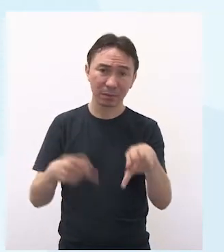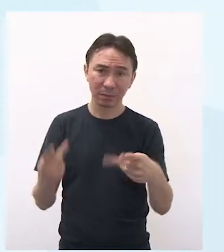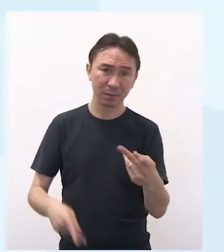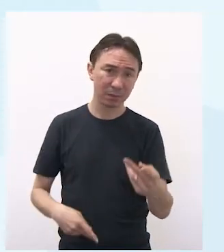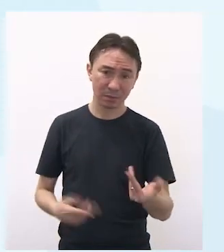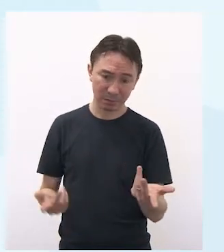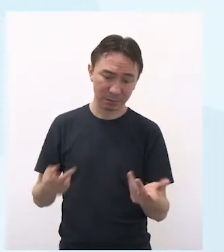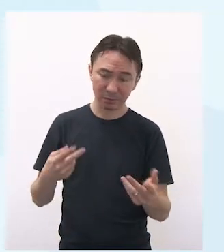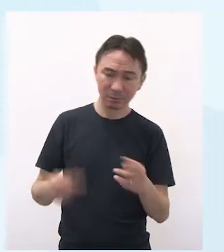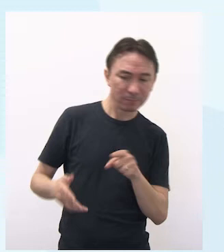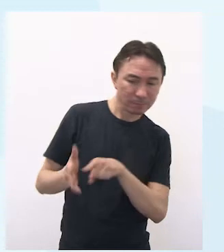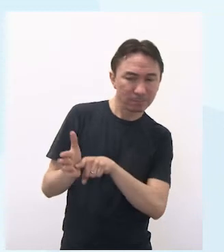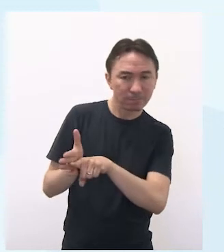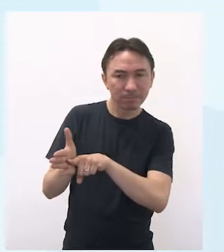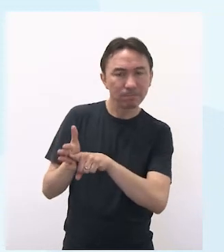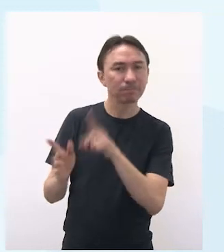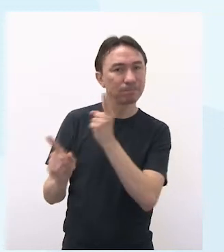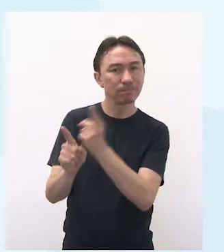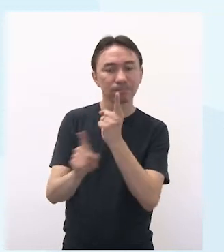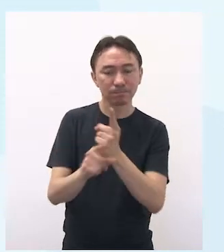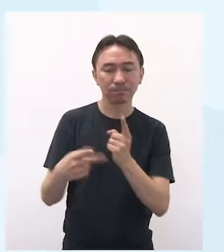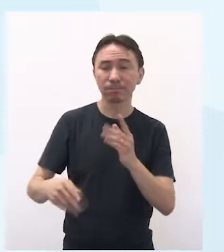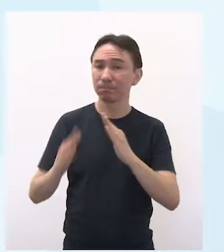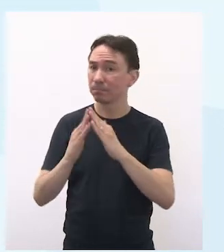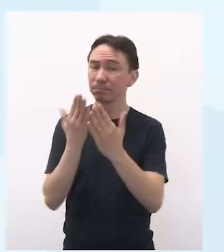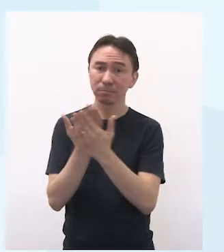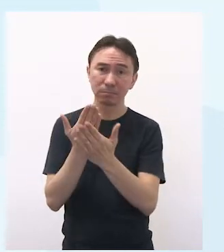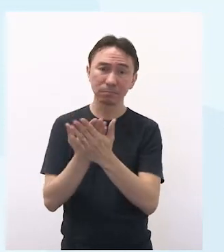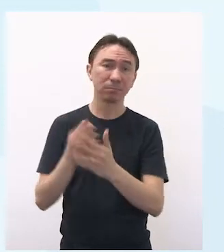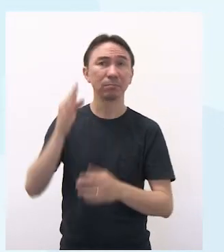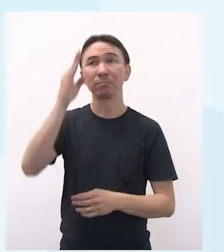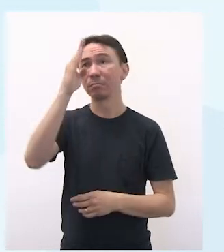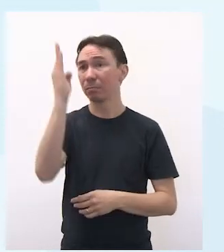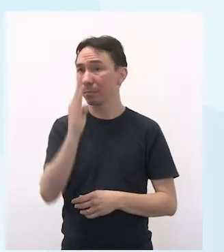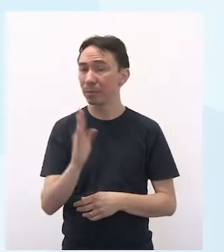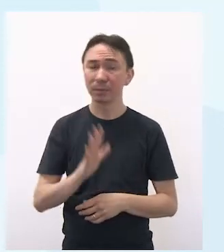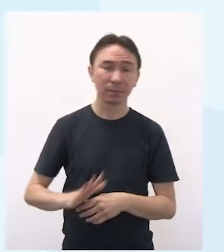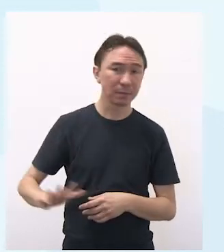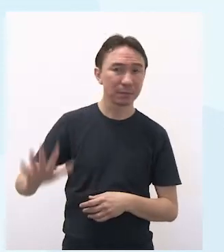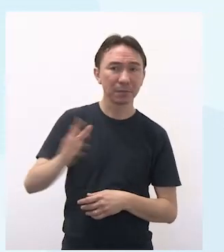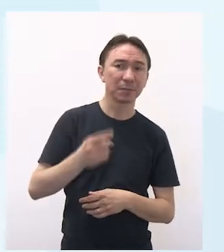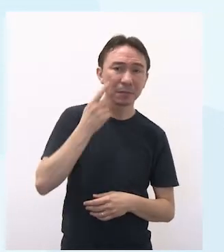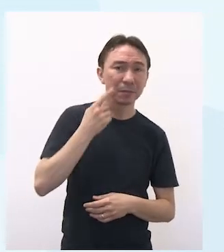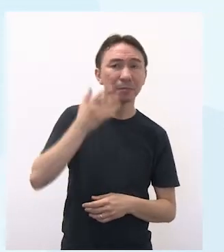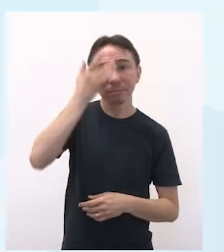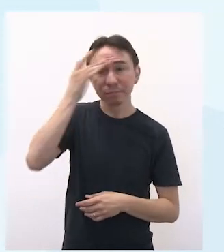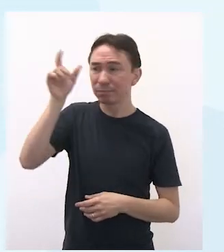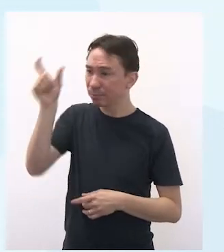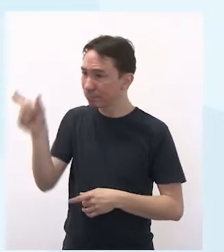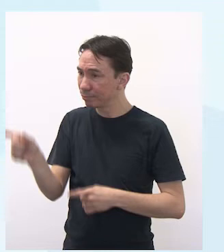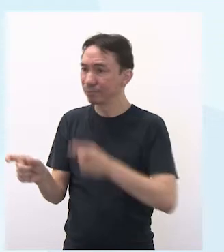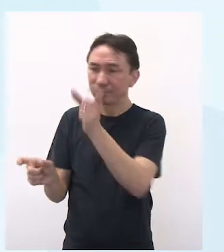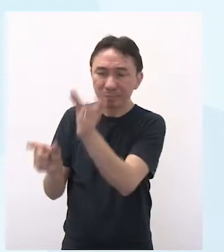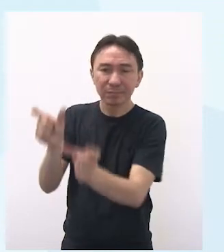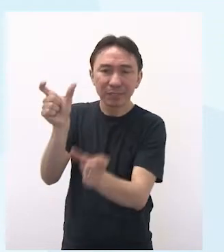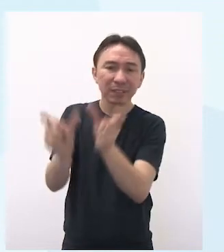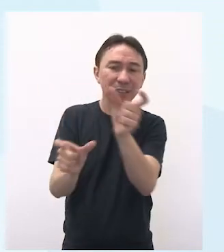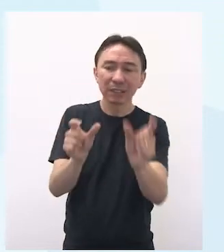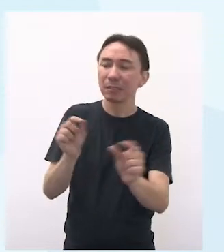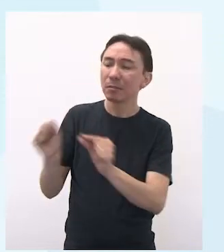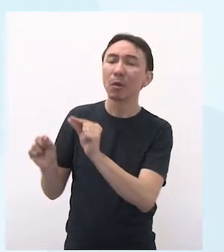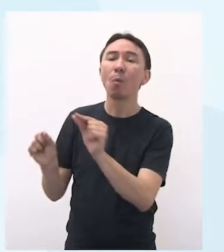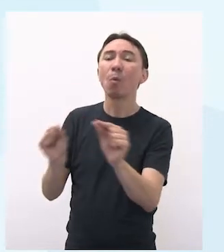brasileiras. Então, é importante também que nós tracemos e saibamos quem são essas pessoas envolvidas, esses perfis envolvidos.